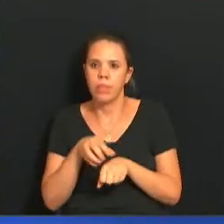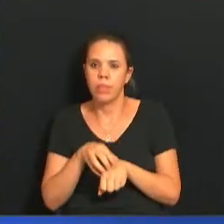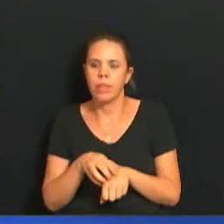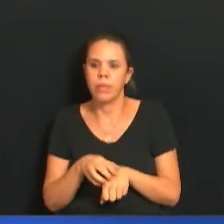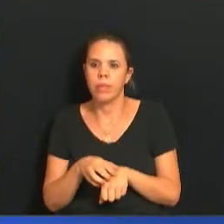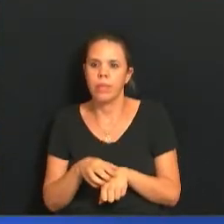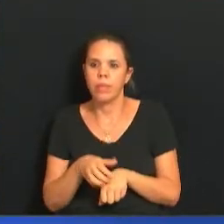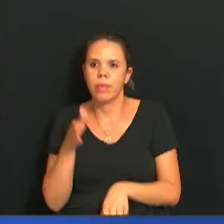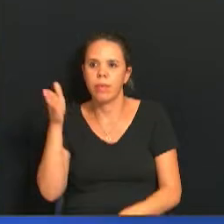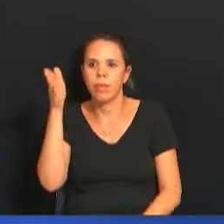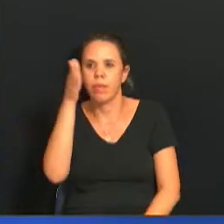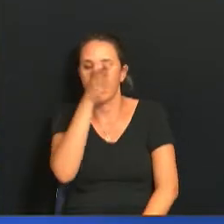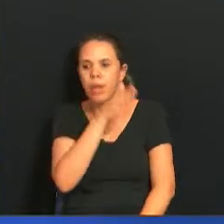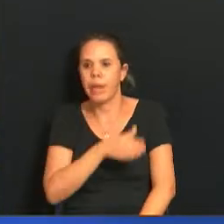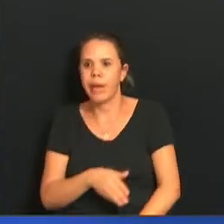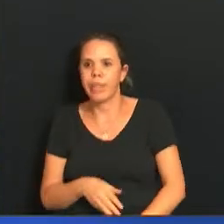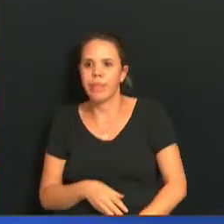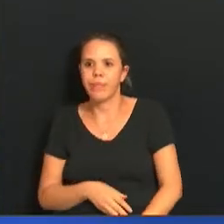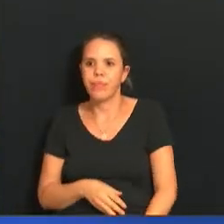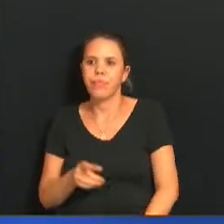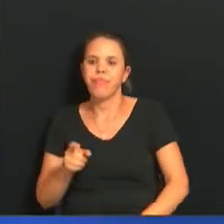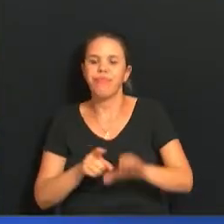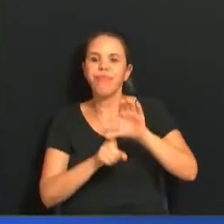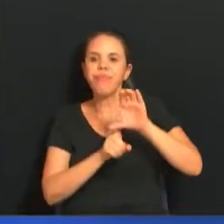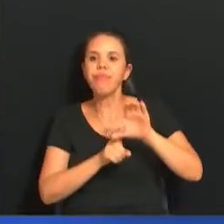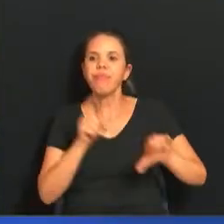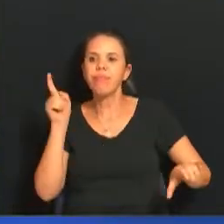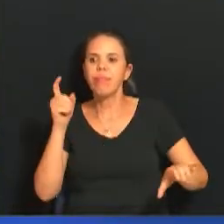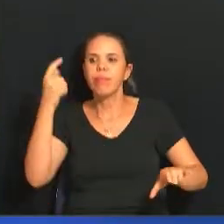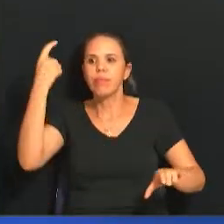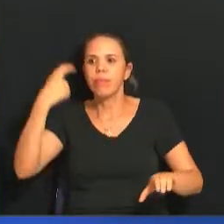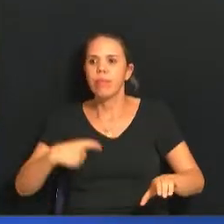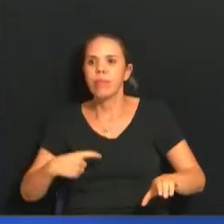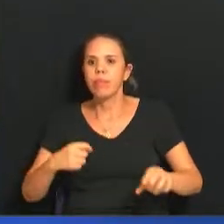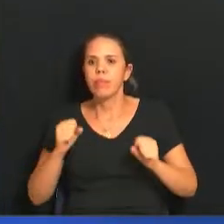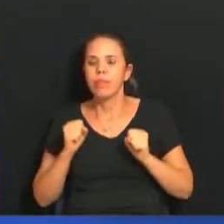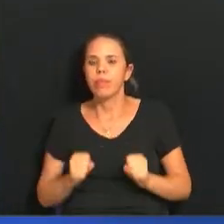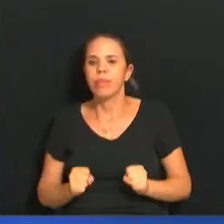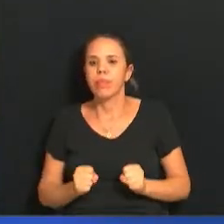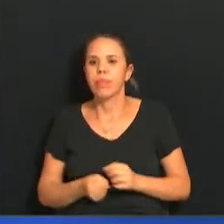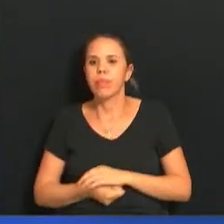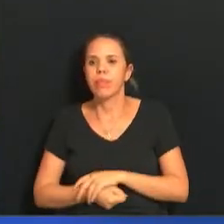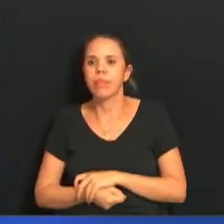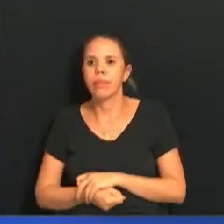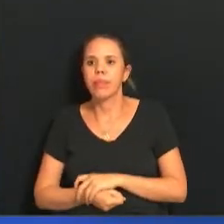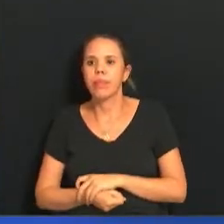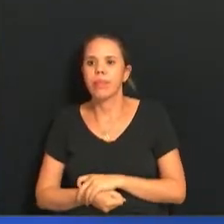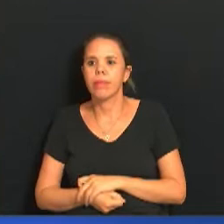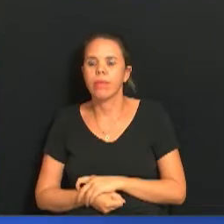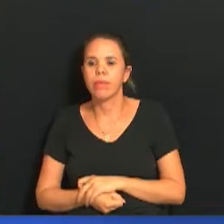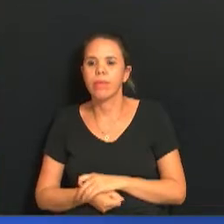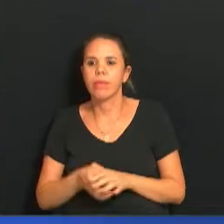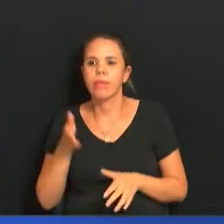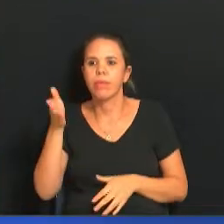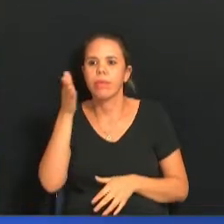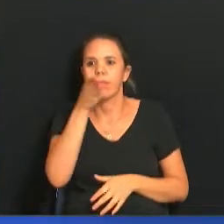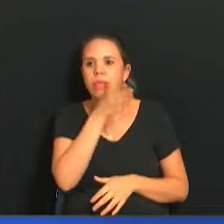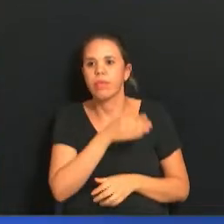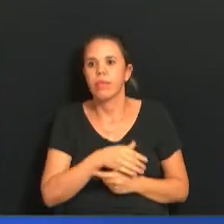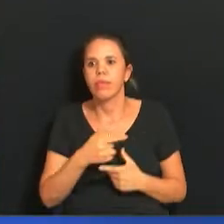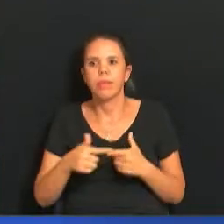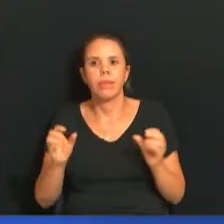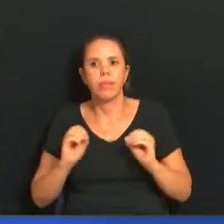locomover, dar autonomia para que a pessoa possa se locomover sem